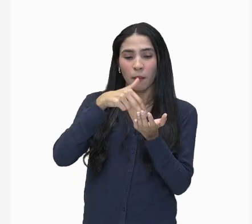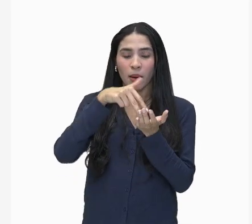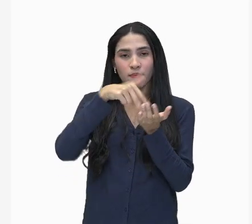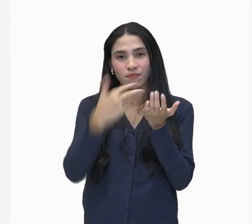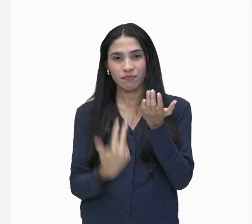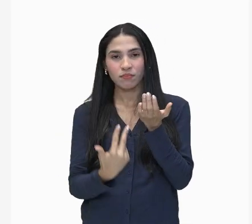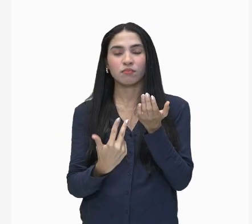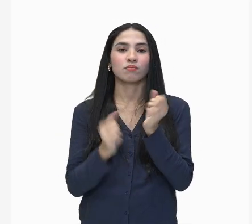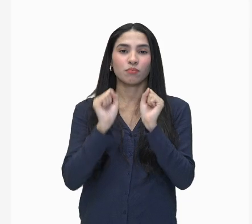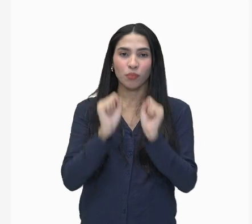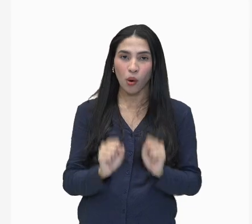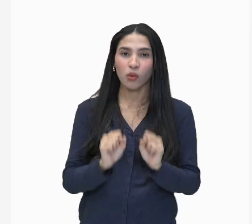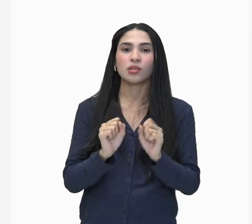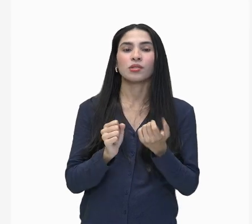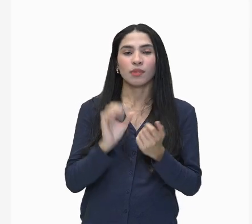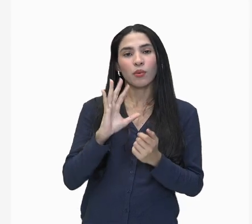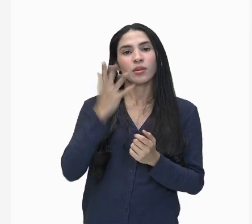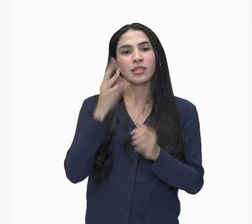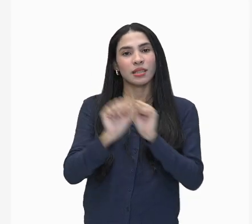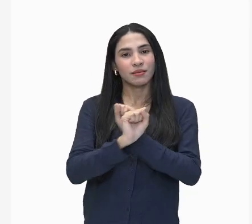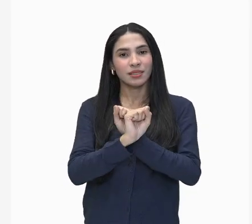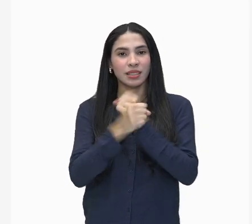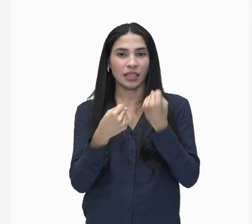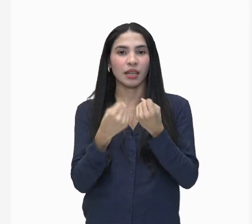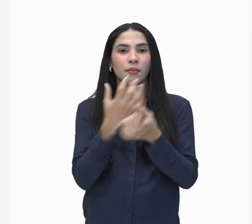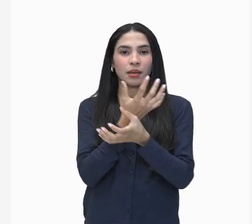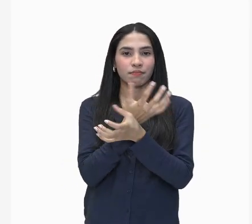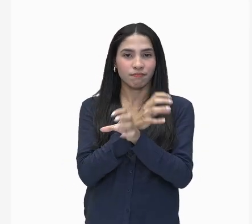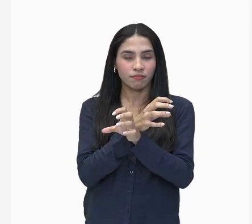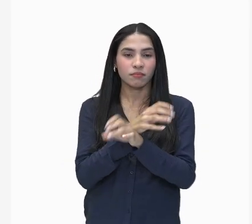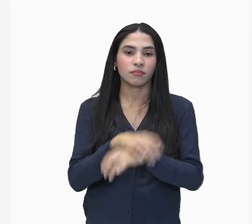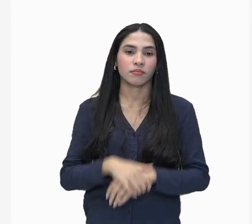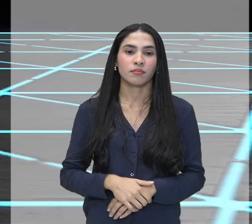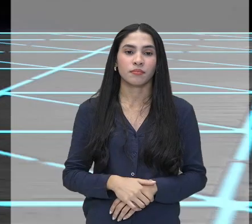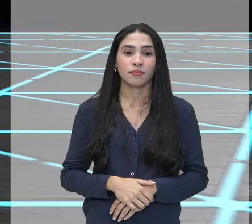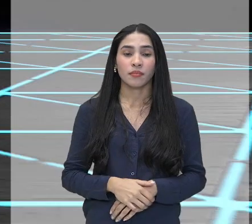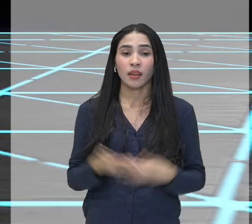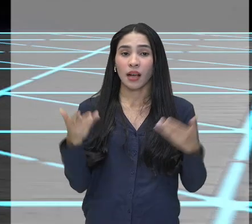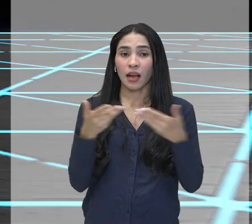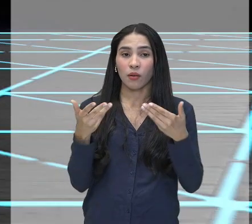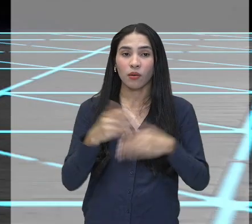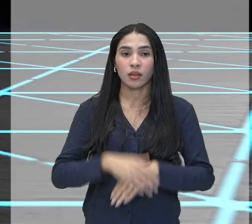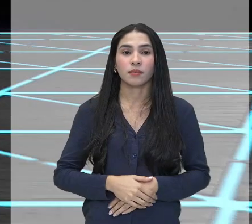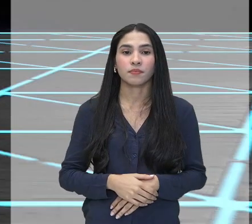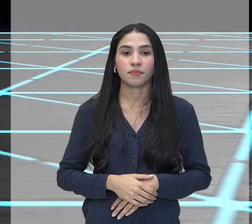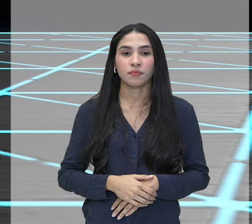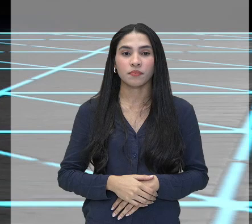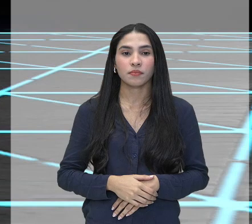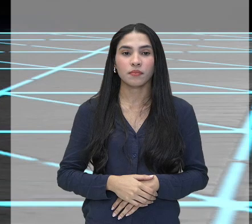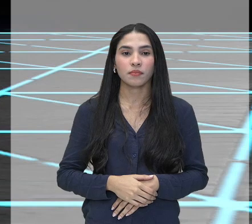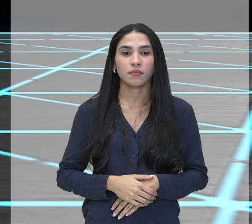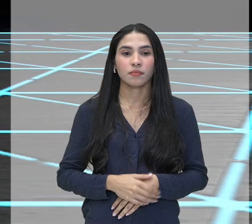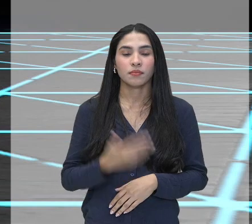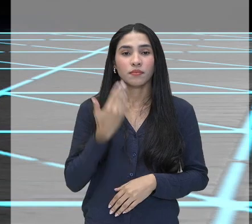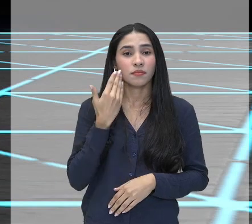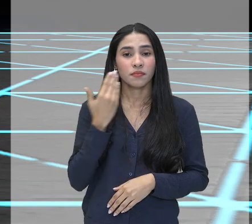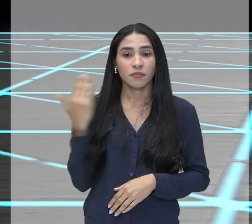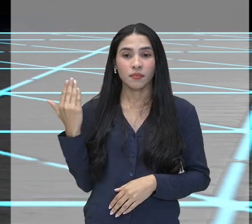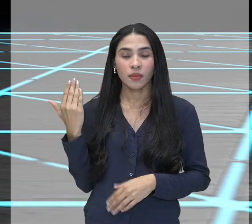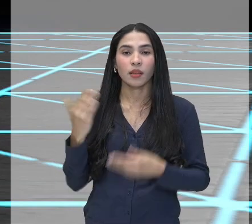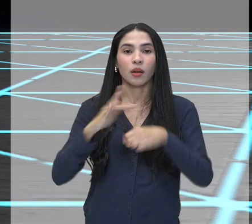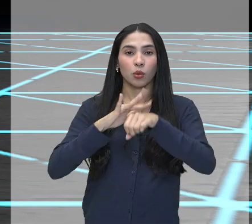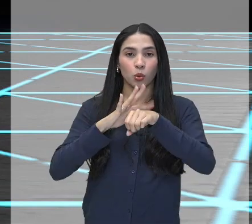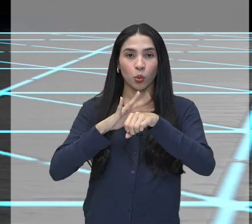pode sim sofrer, tem muito mais facilidade de sofrer uma fratura. Agora, falando sobre uma doença crônica degenerativa,